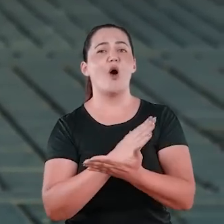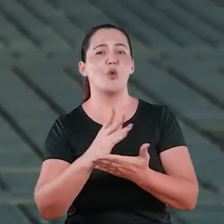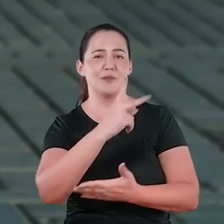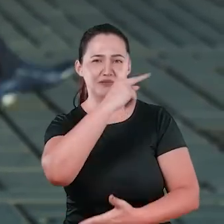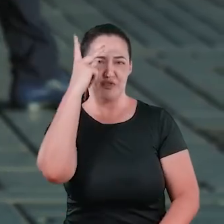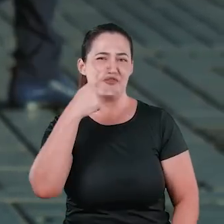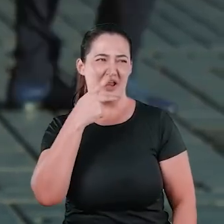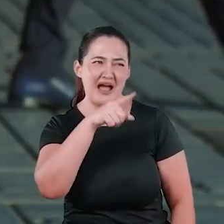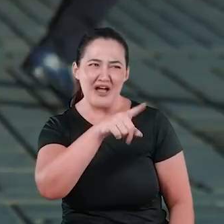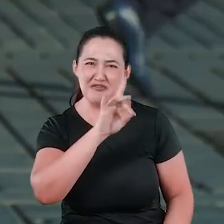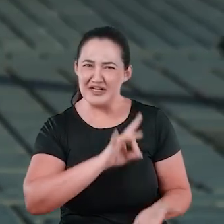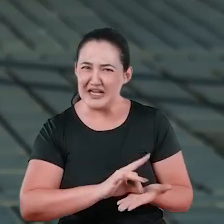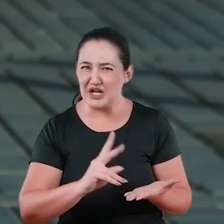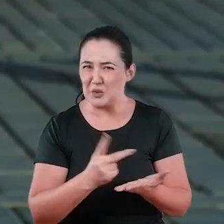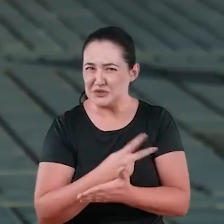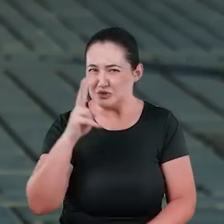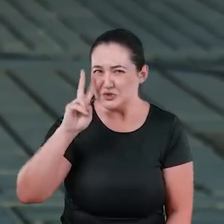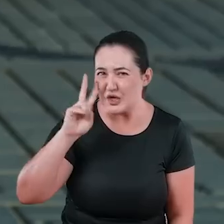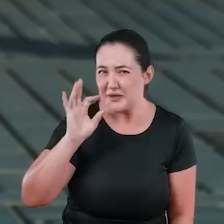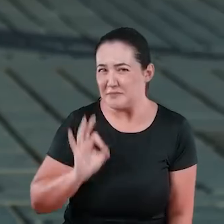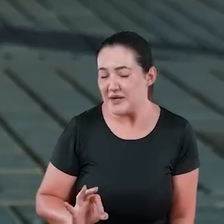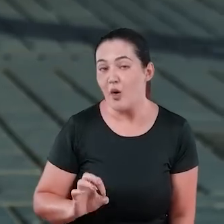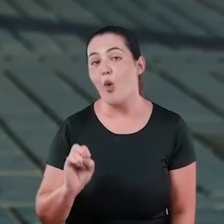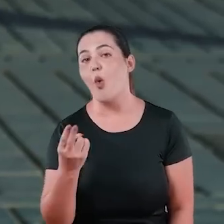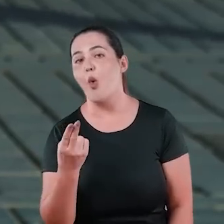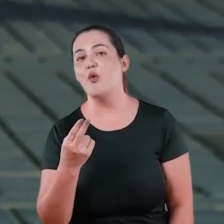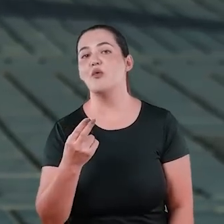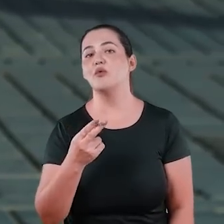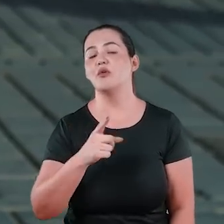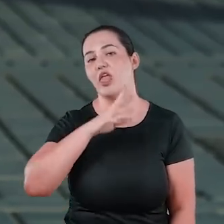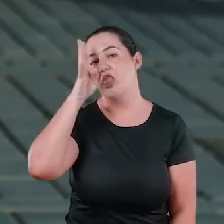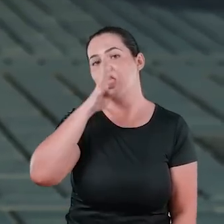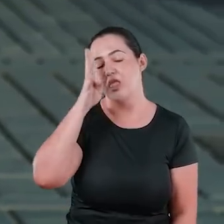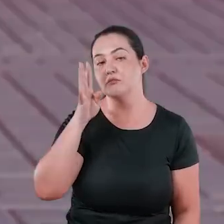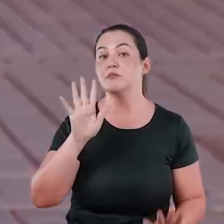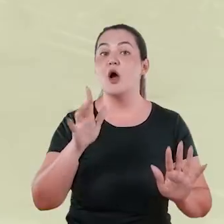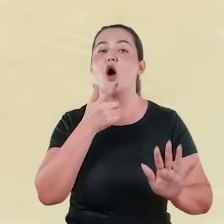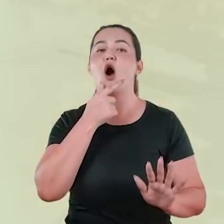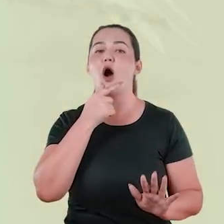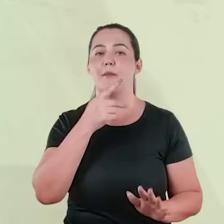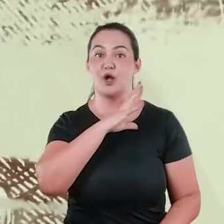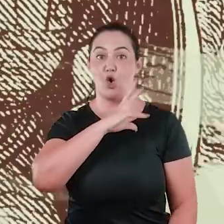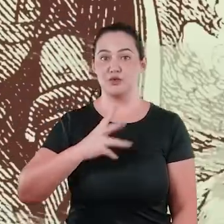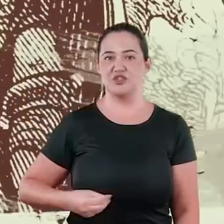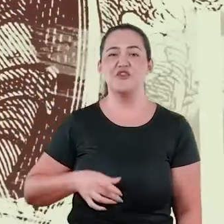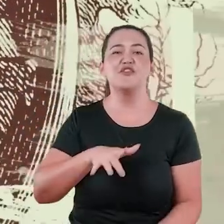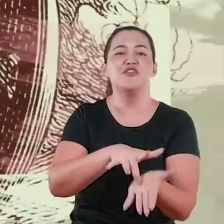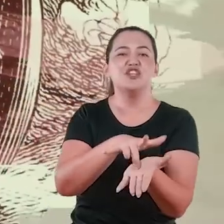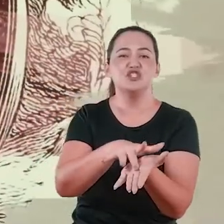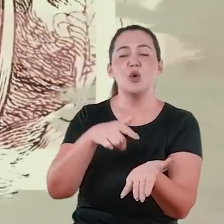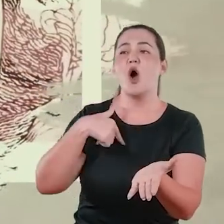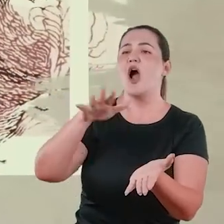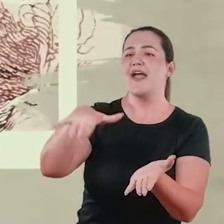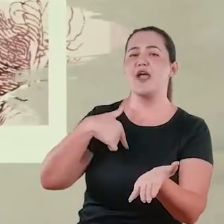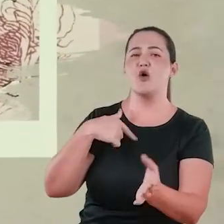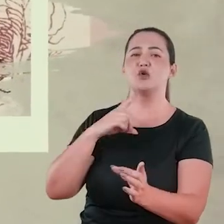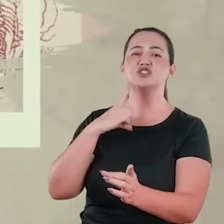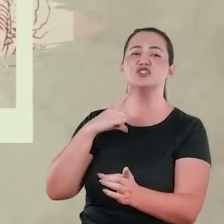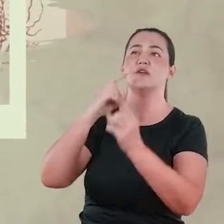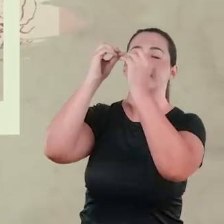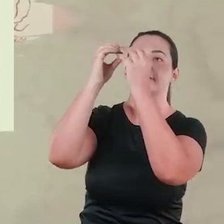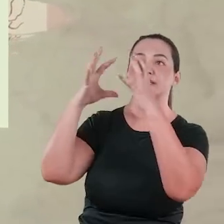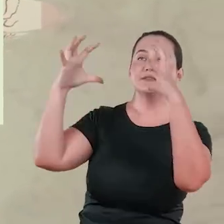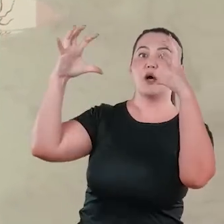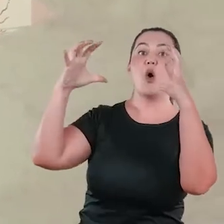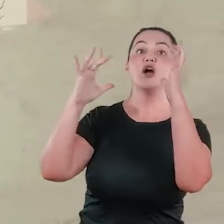se foi verdadeira ou não, honesta ou hipócrita, ele disse ter tido uma visão na qual Cristo aparece